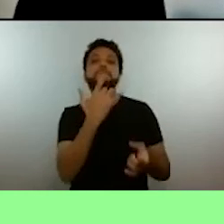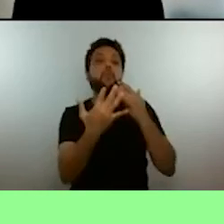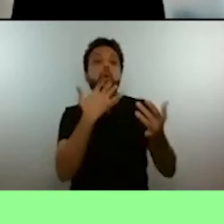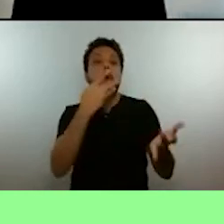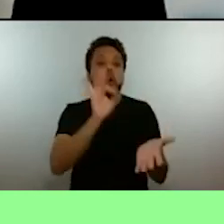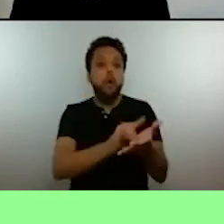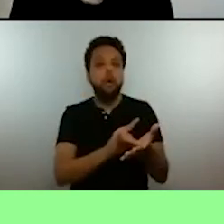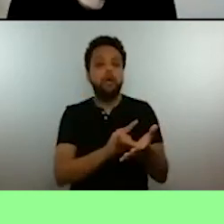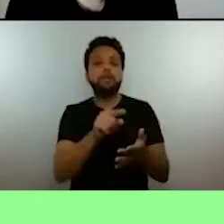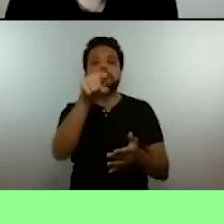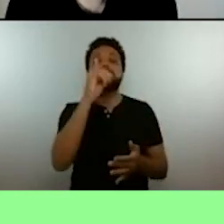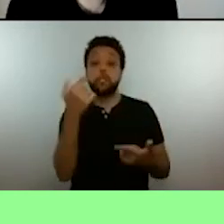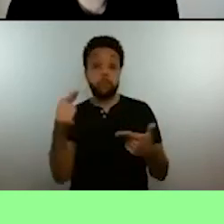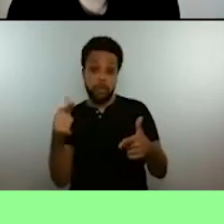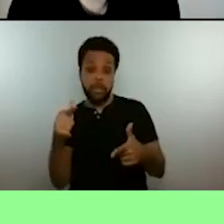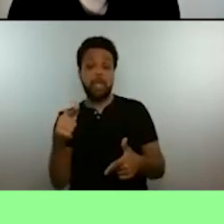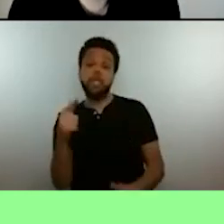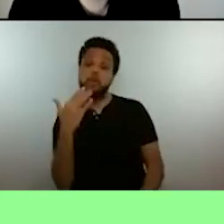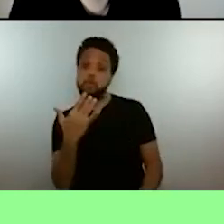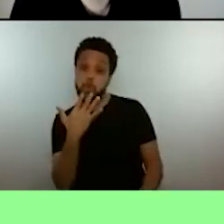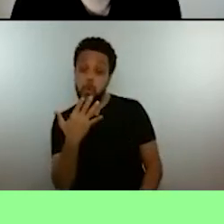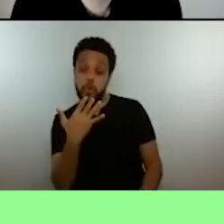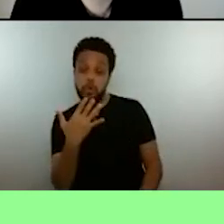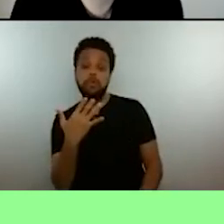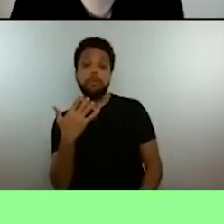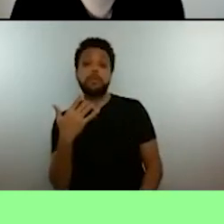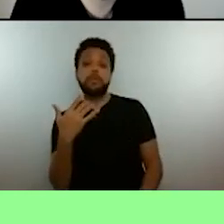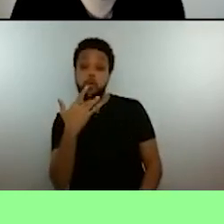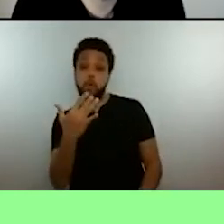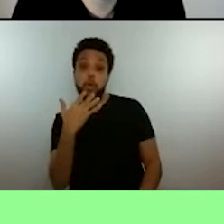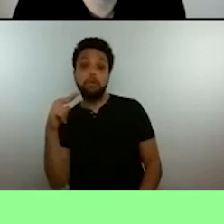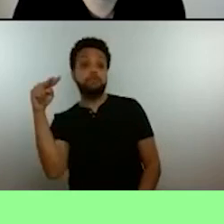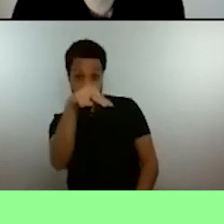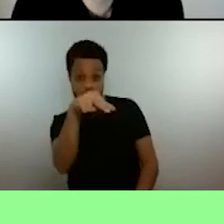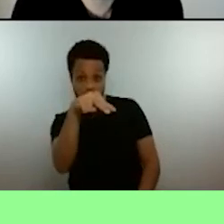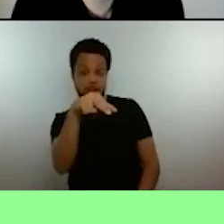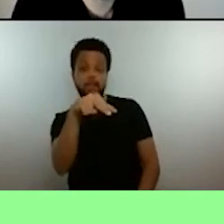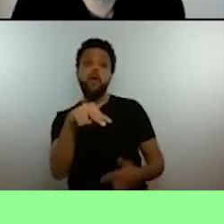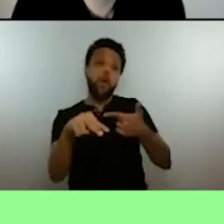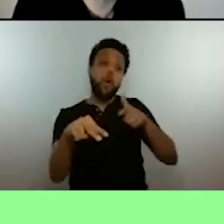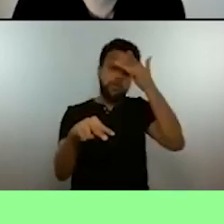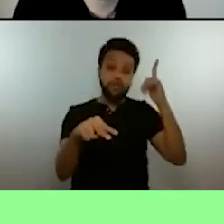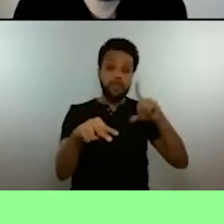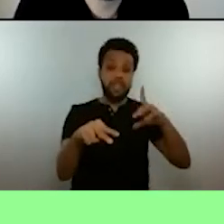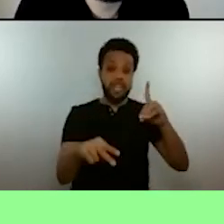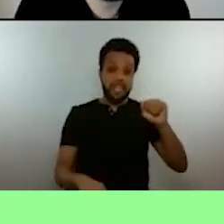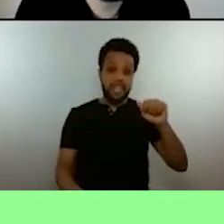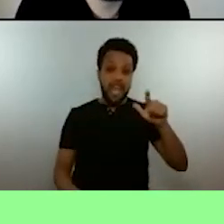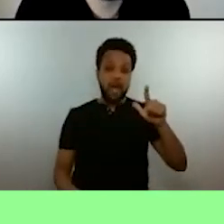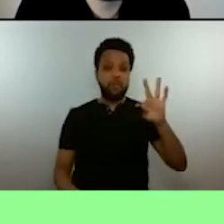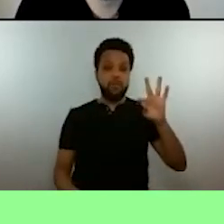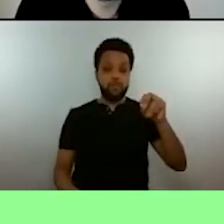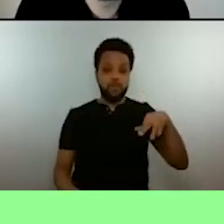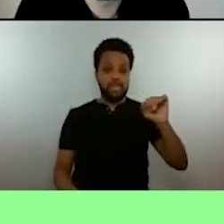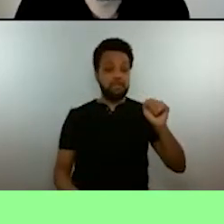você que não tem daltonismo agora está enxergando. Não sei quem aqui tem daltonismo, mas, por exemplo,